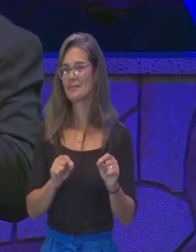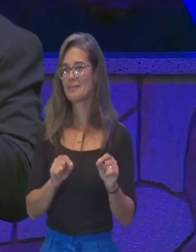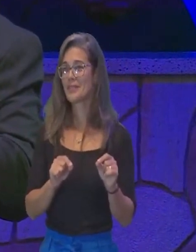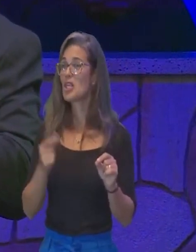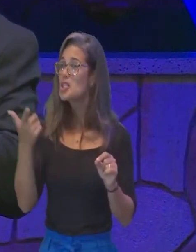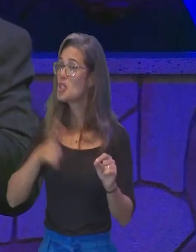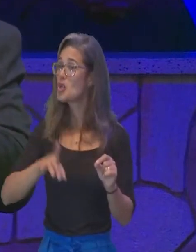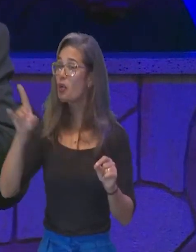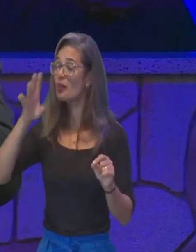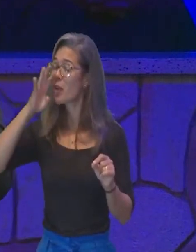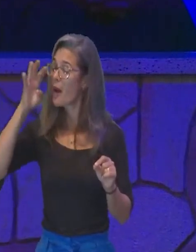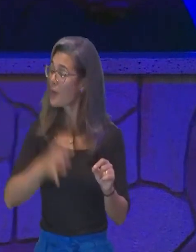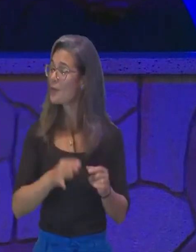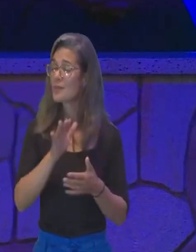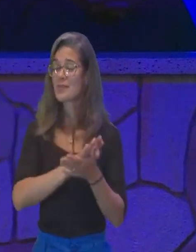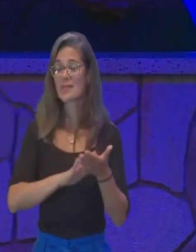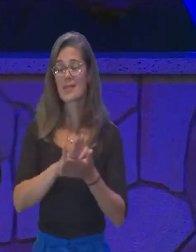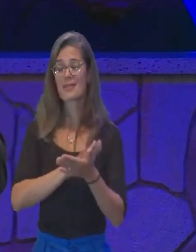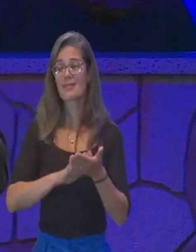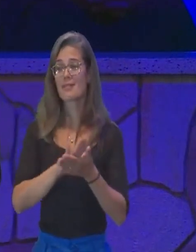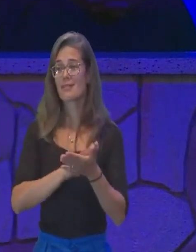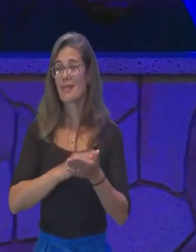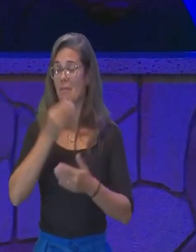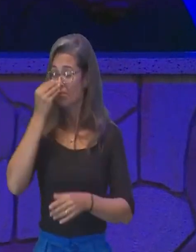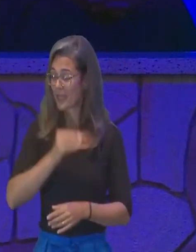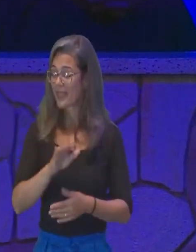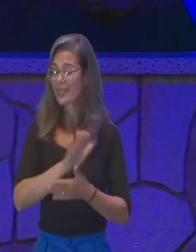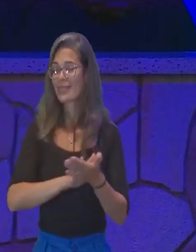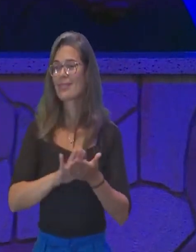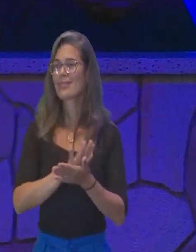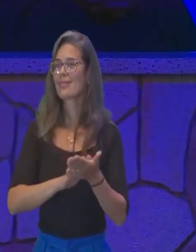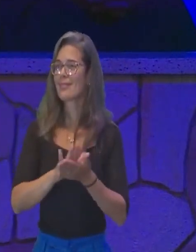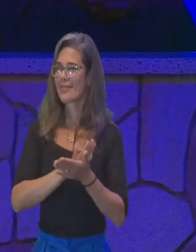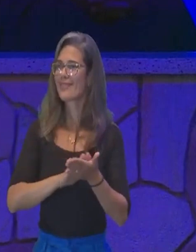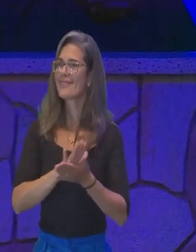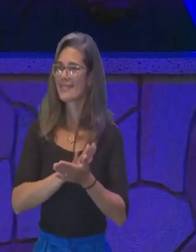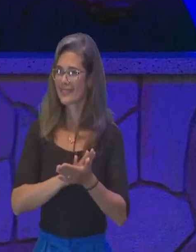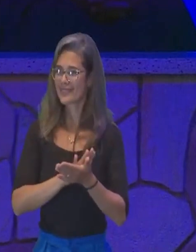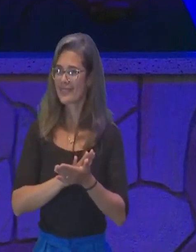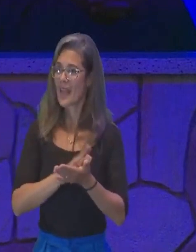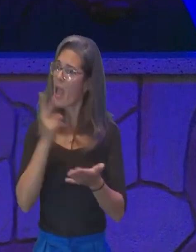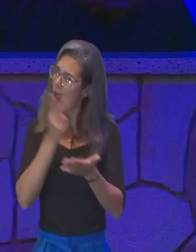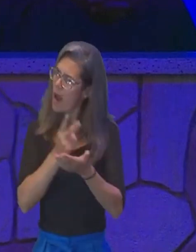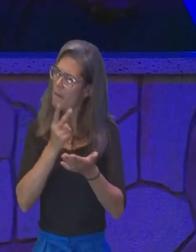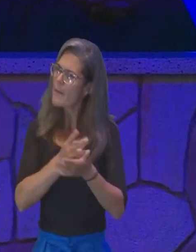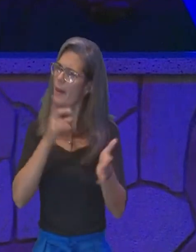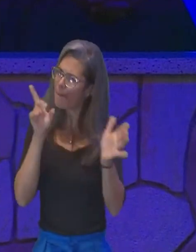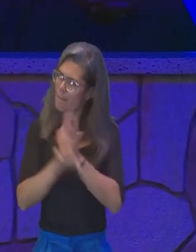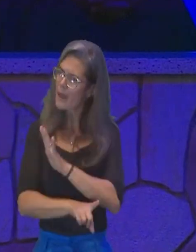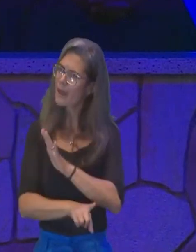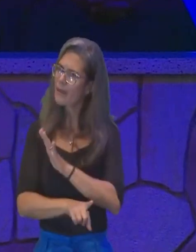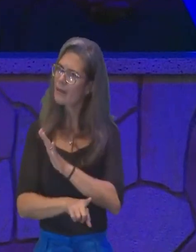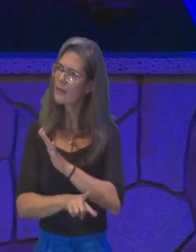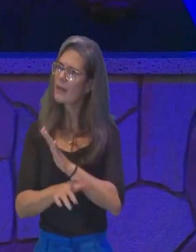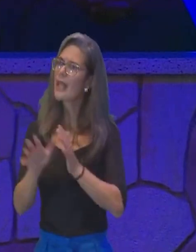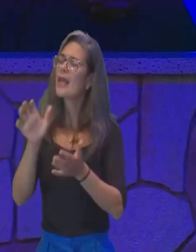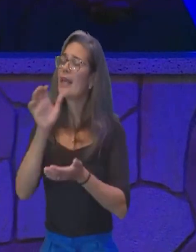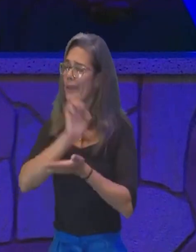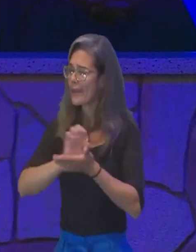crítica, só o tratamento de Deus. A mesma pergunta, e percebam a mesma